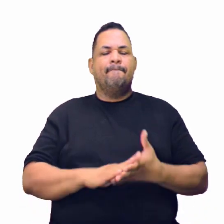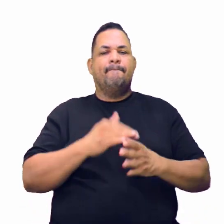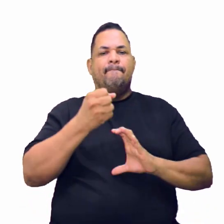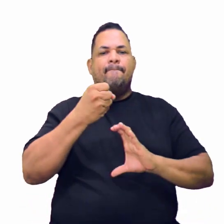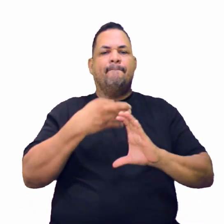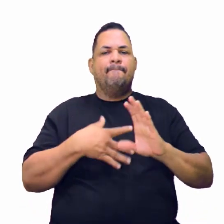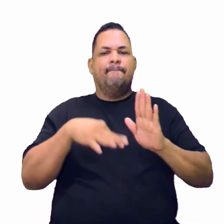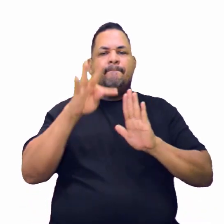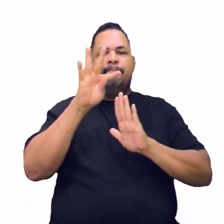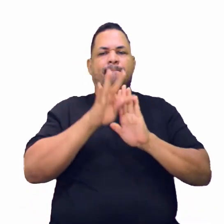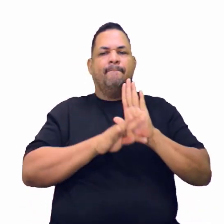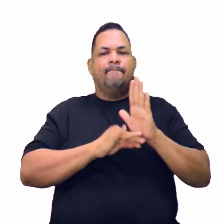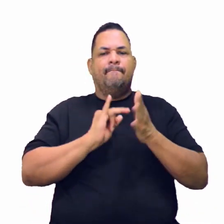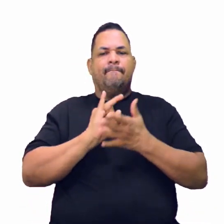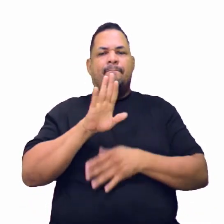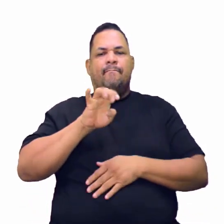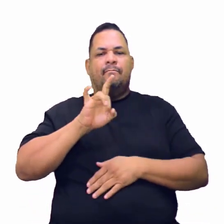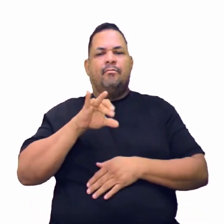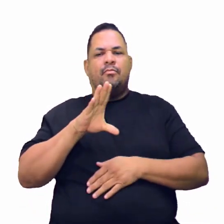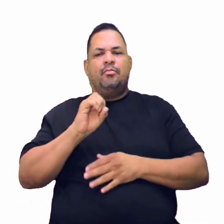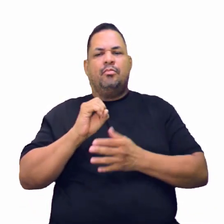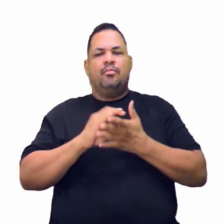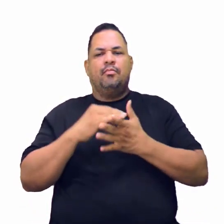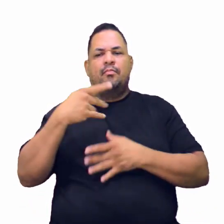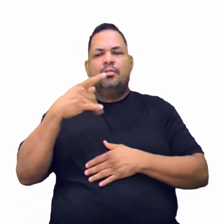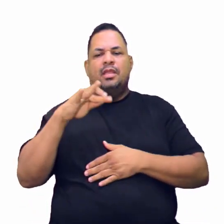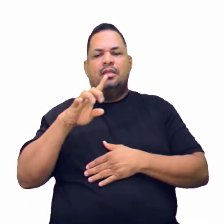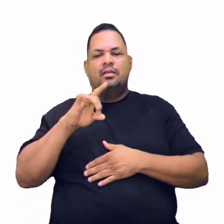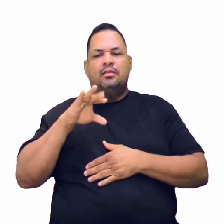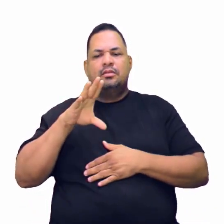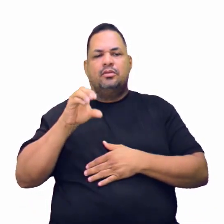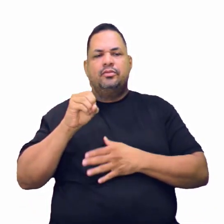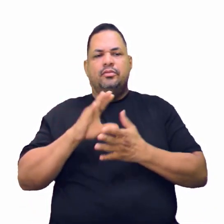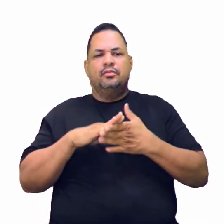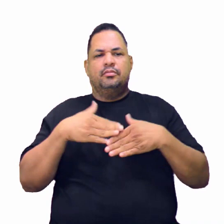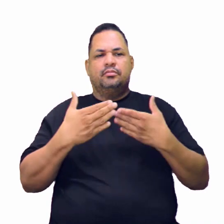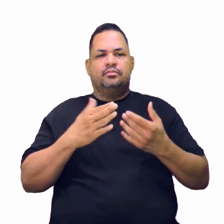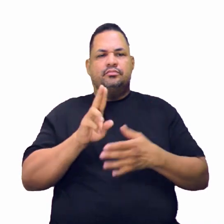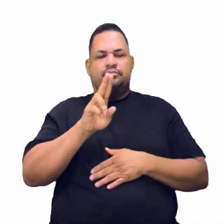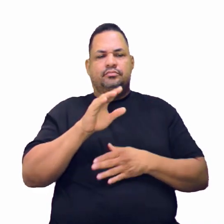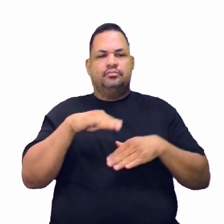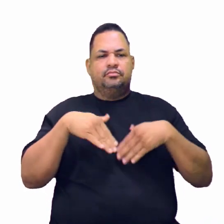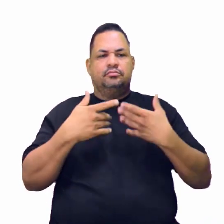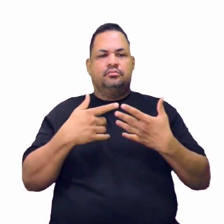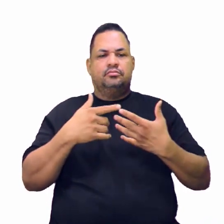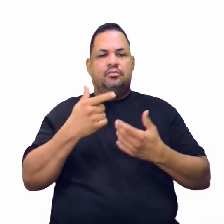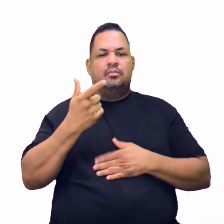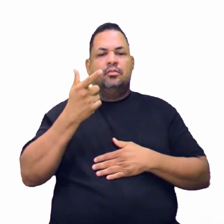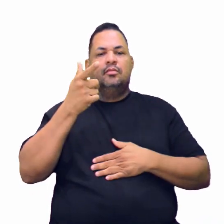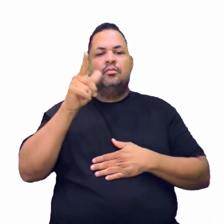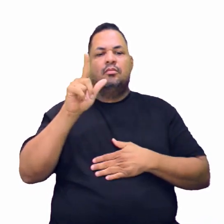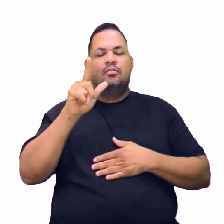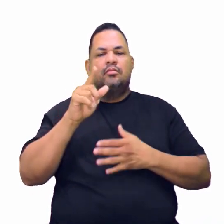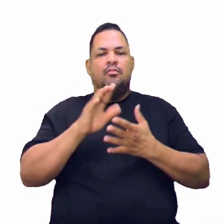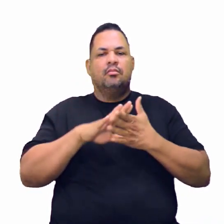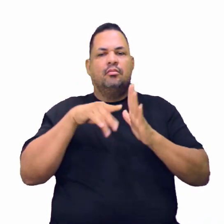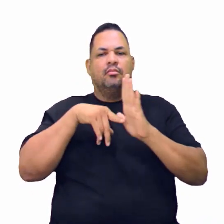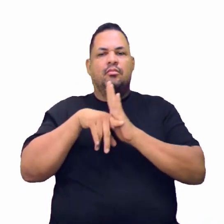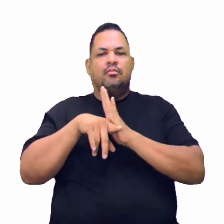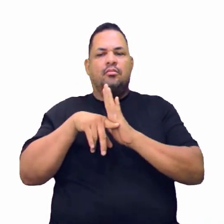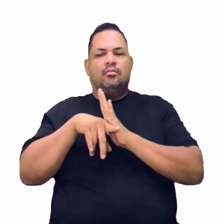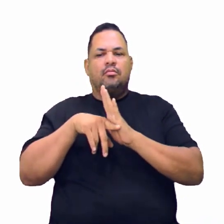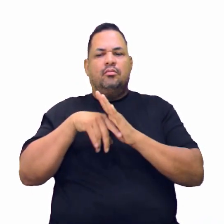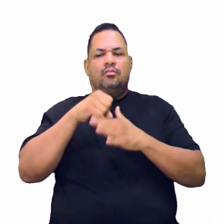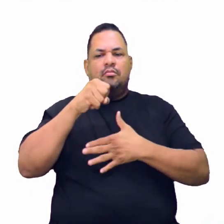são características dos textos injuntivos e prescritivos. Ó, com a análise da